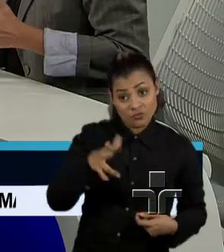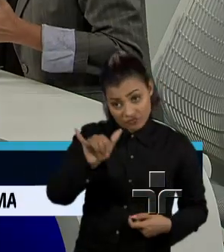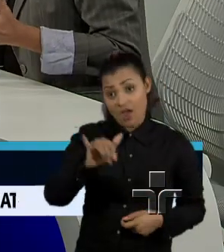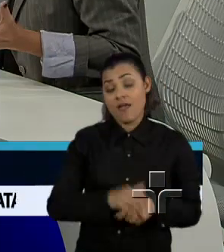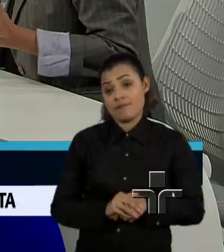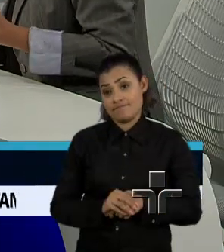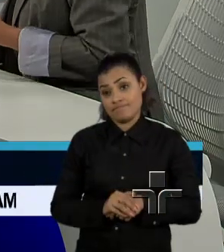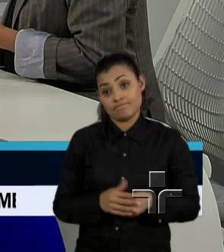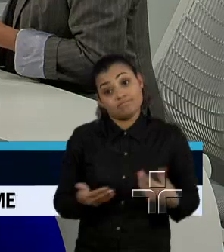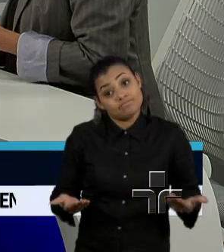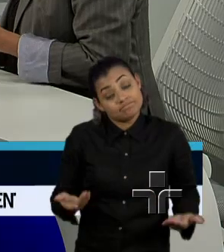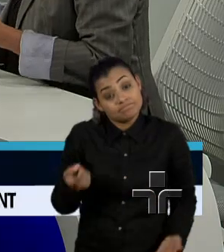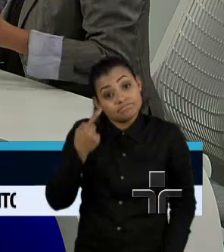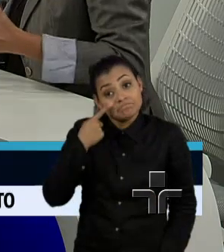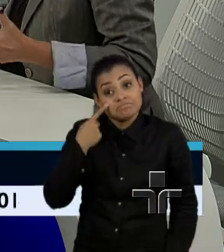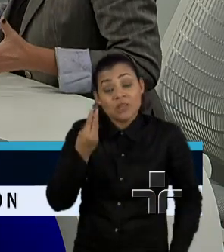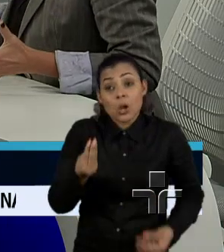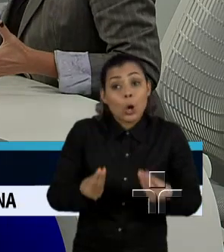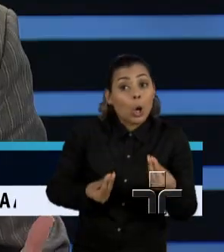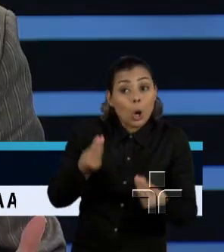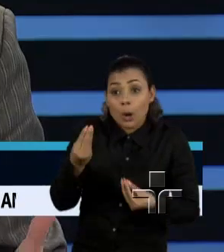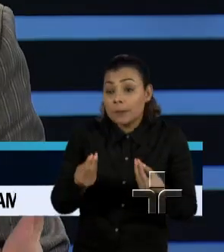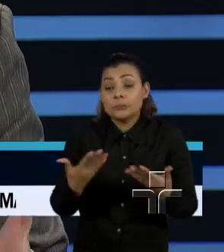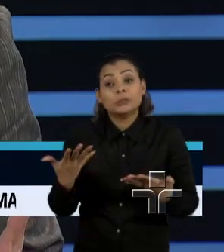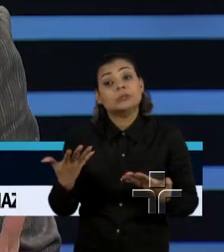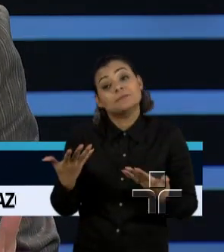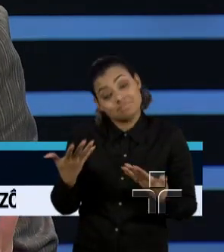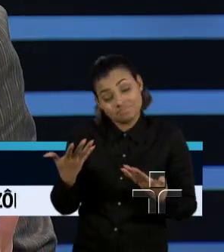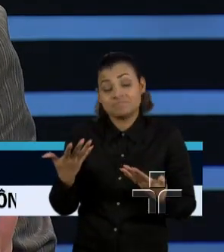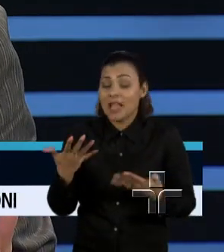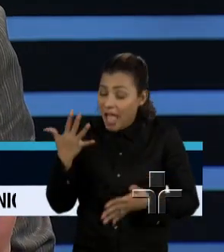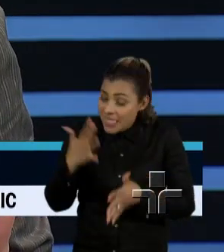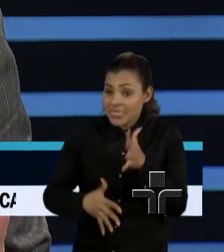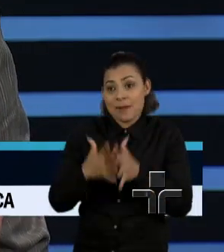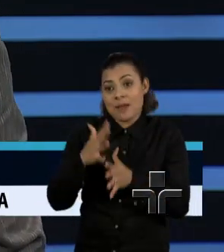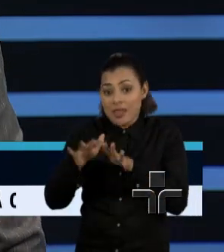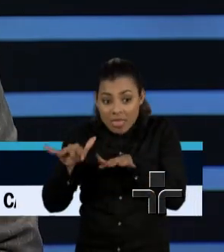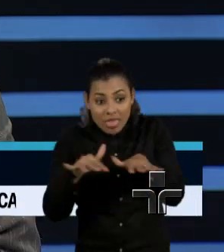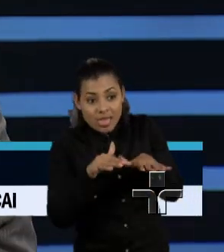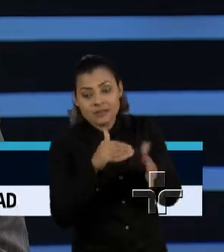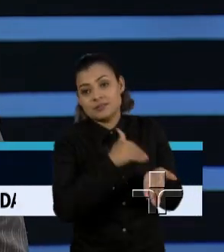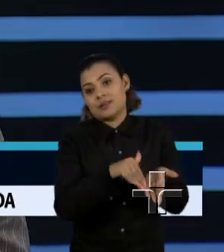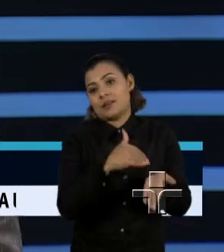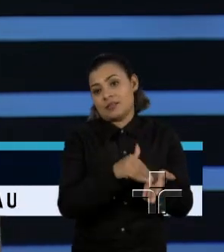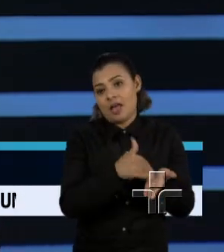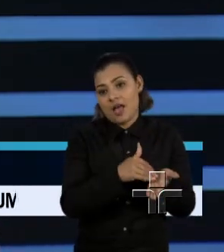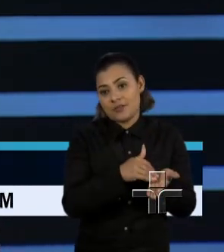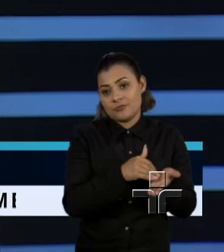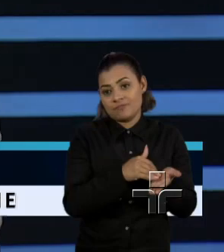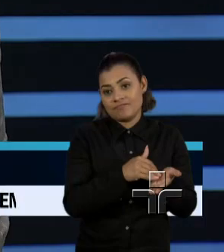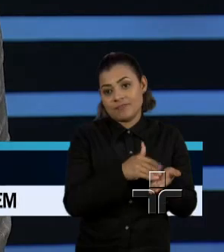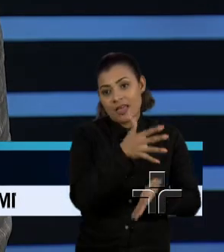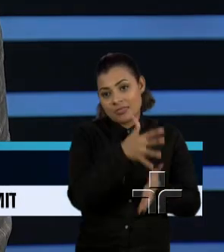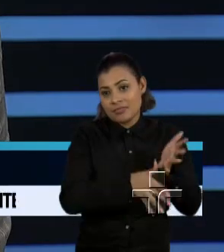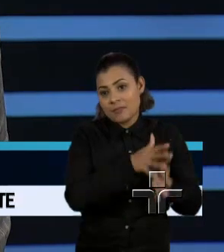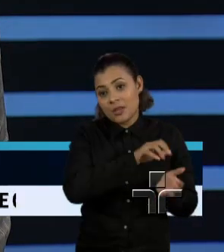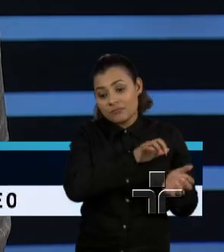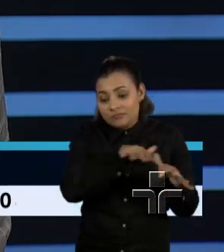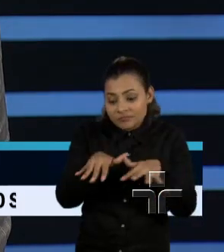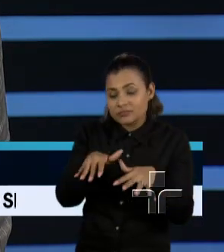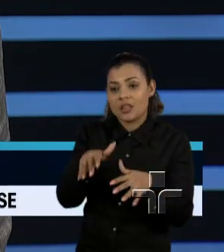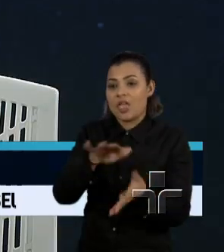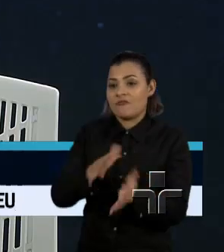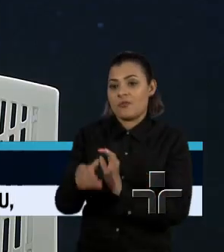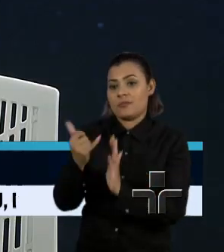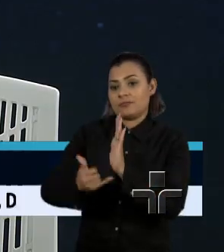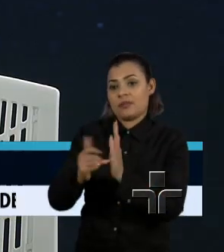e que está tomando conta da atenção do secretário, e não a questão da reforma tributária.